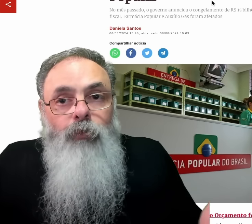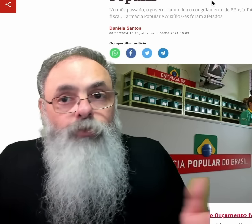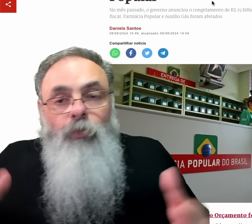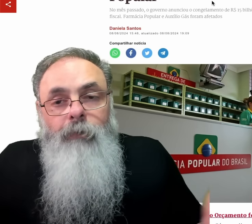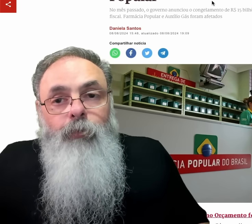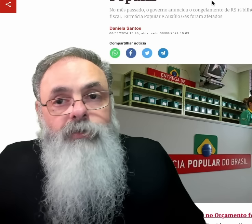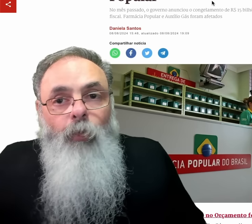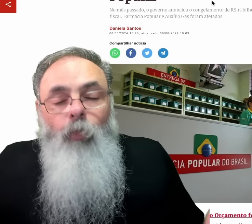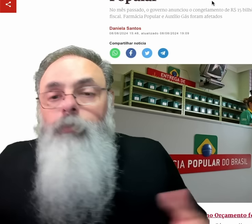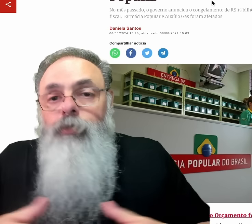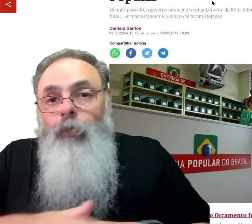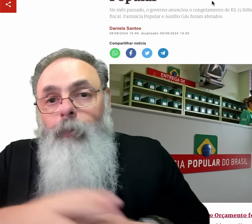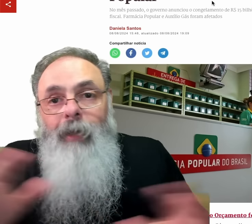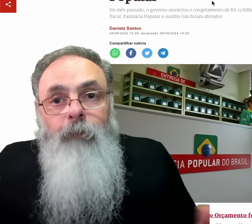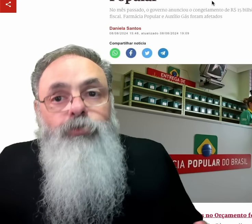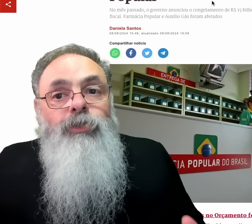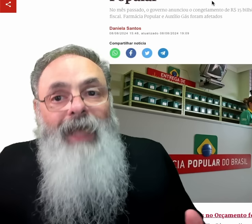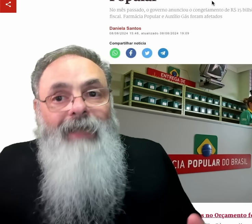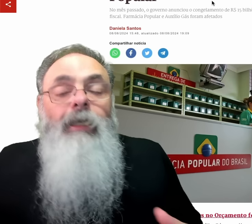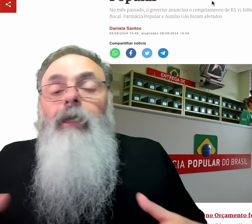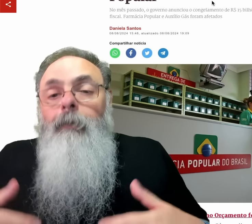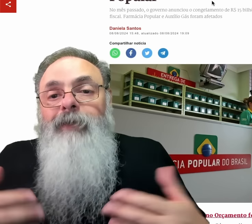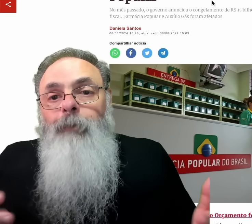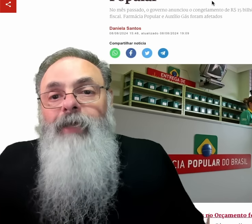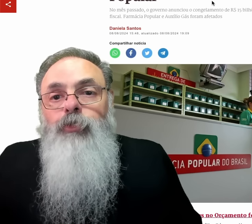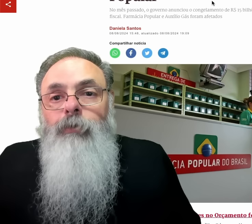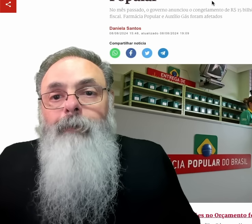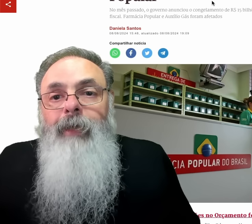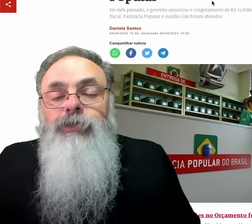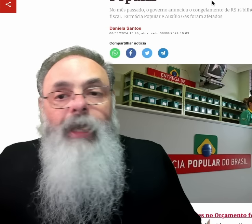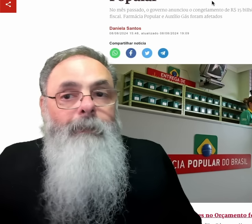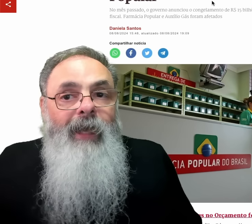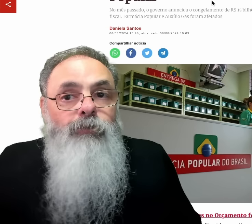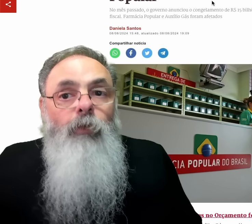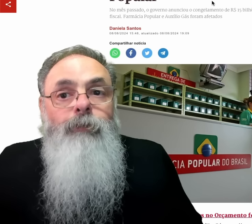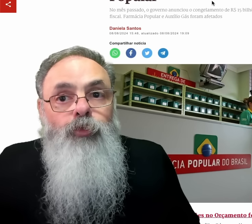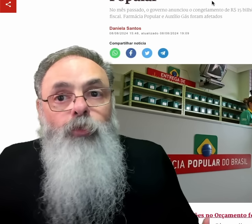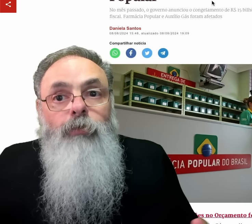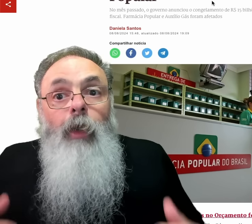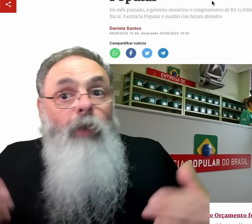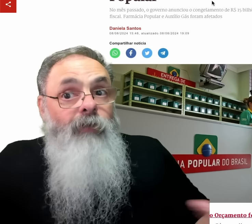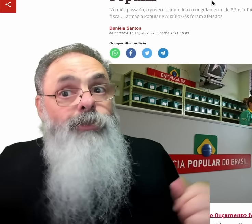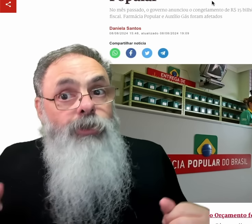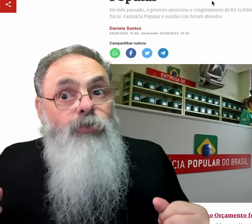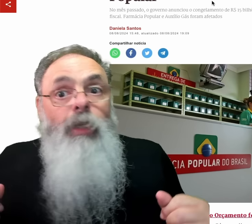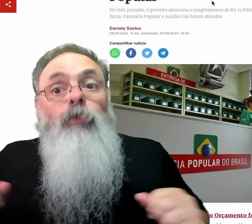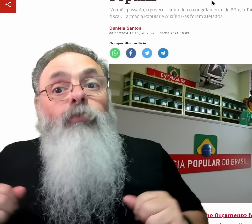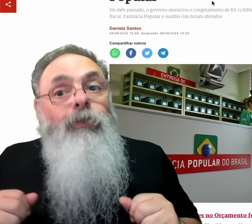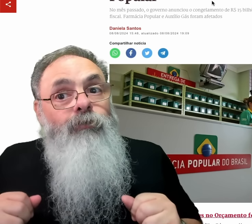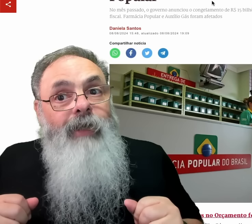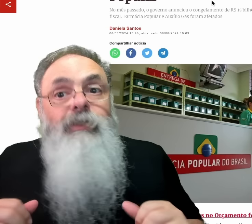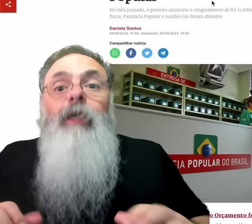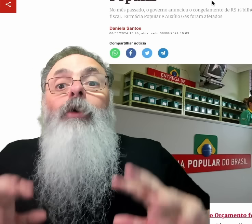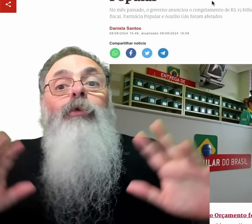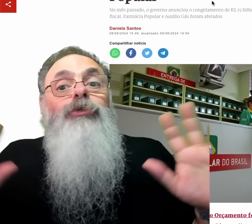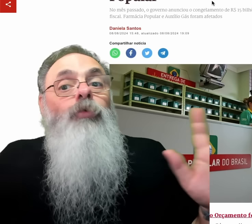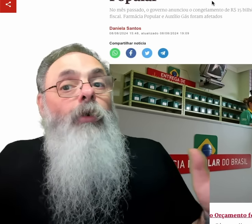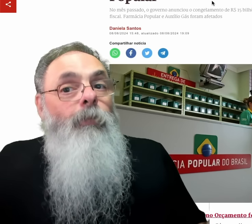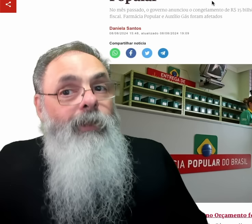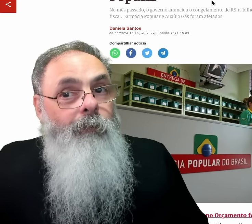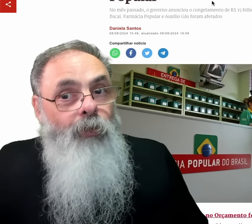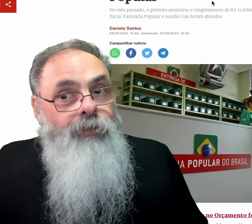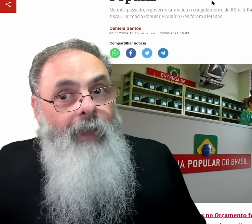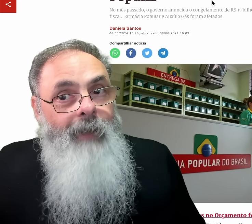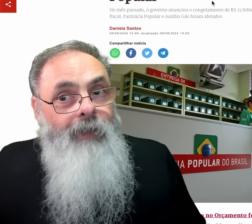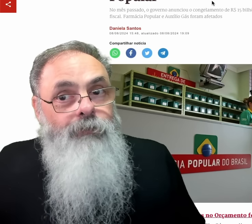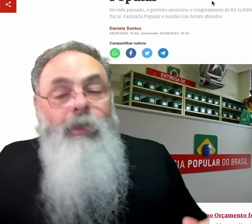nenhum imposto todo imposto é roubo não devia cobrar imposto de nada mas particularmente de remédios é um absurdo né ao invés disso O que que o governo faz continua